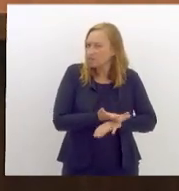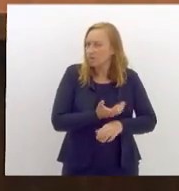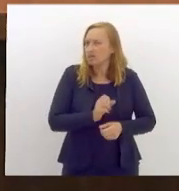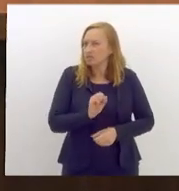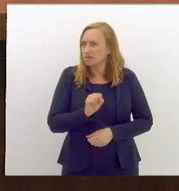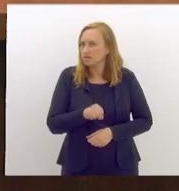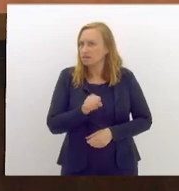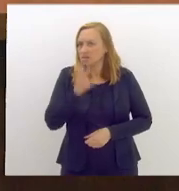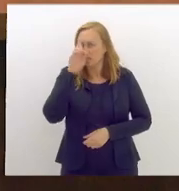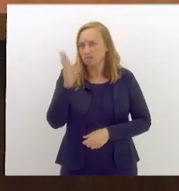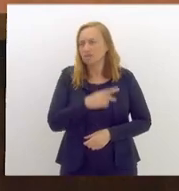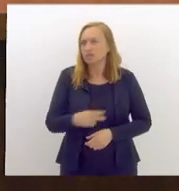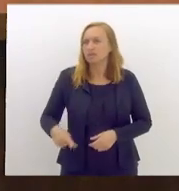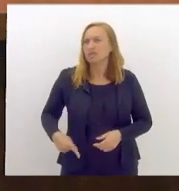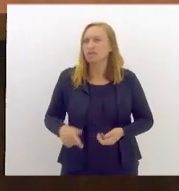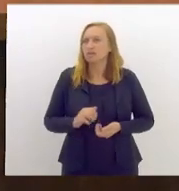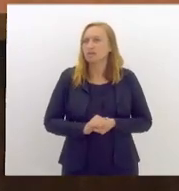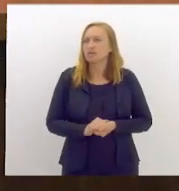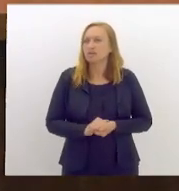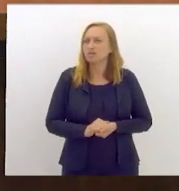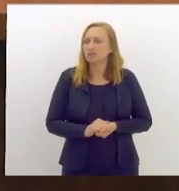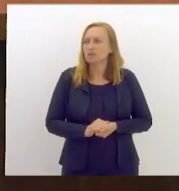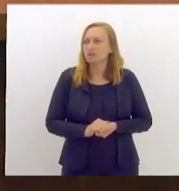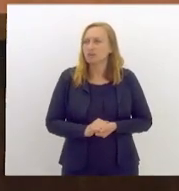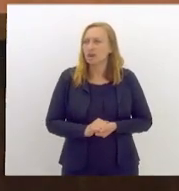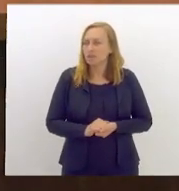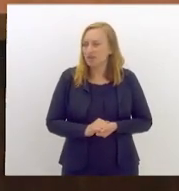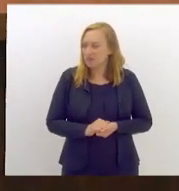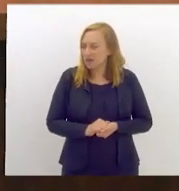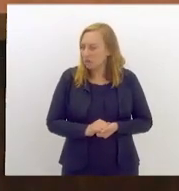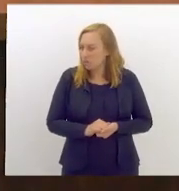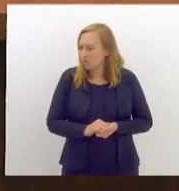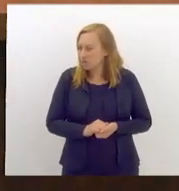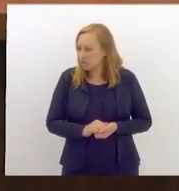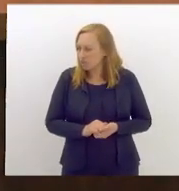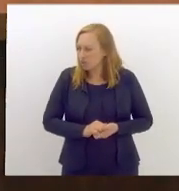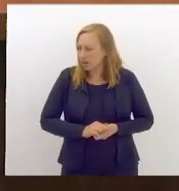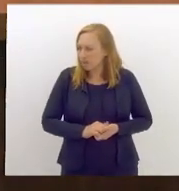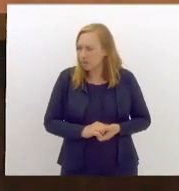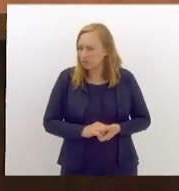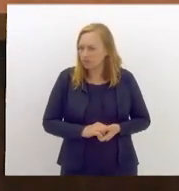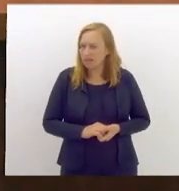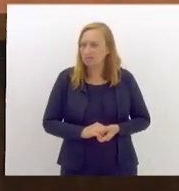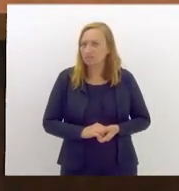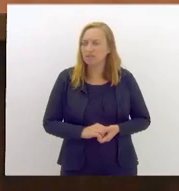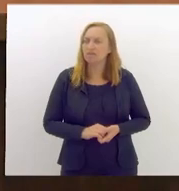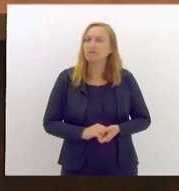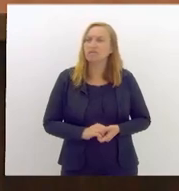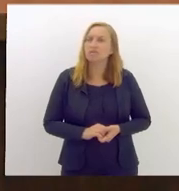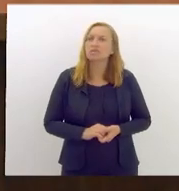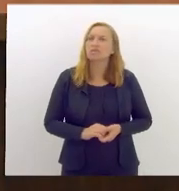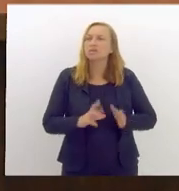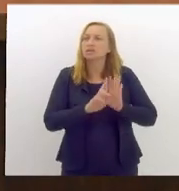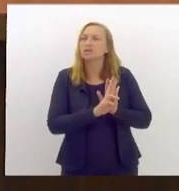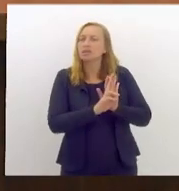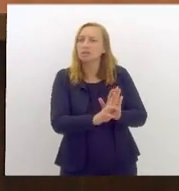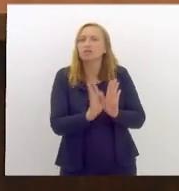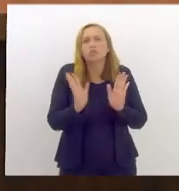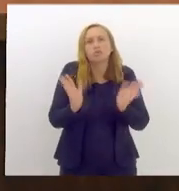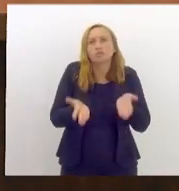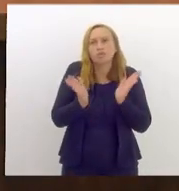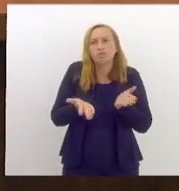presidente e é uma praça que não só tem vida e traz elementos centrais do que representa hoje